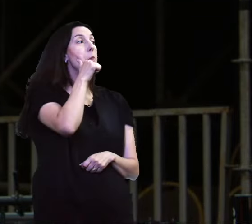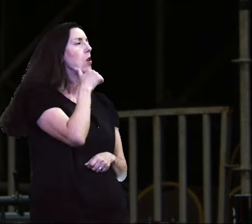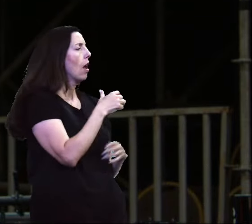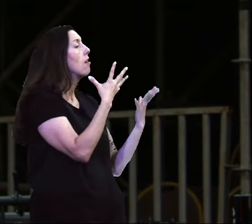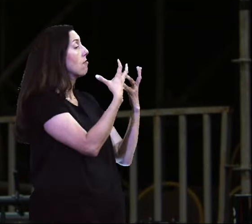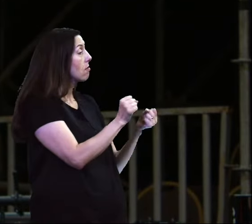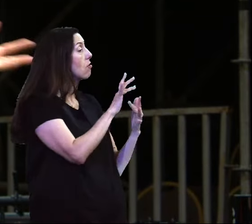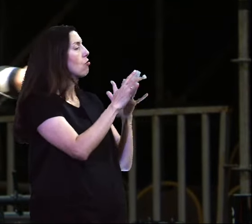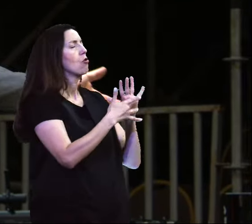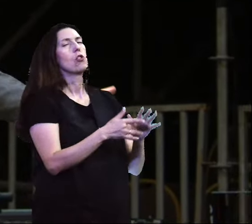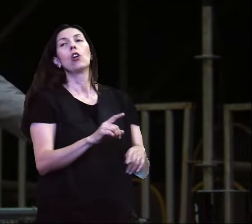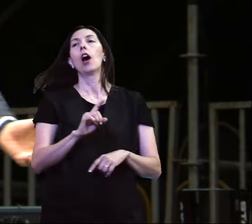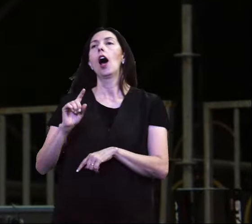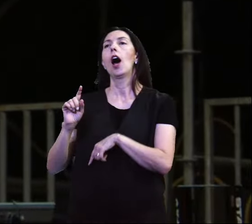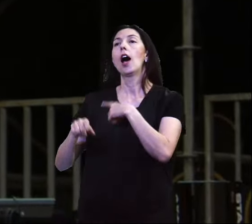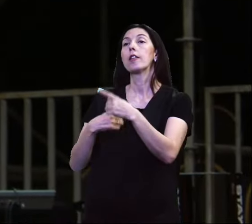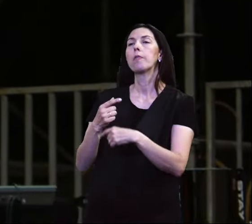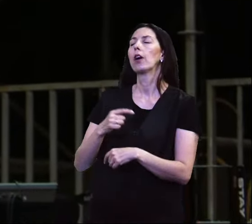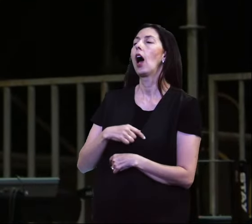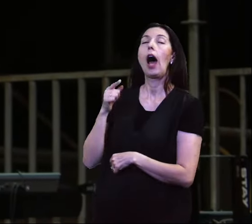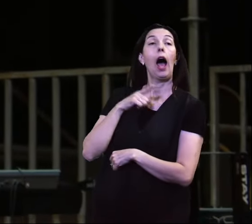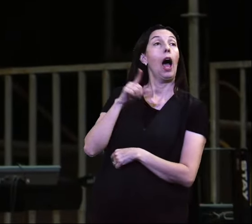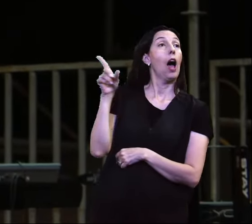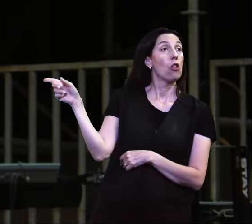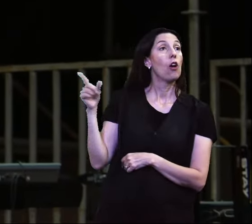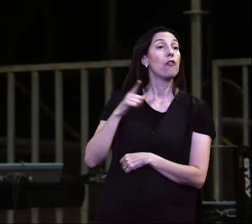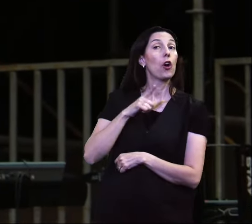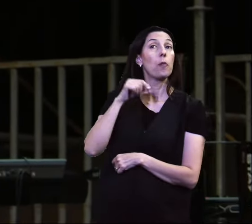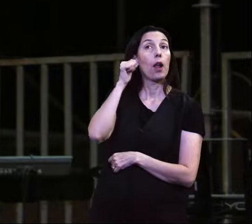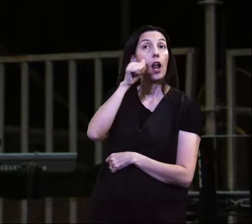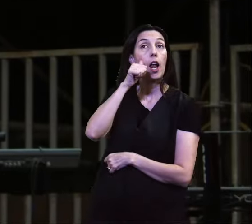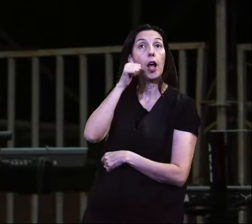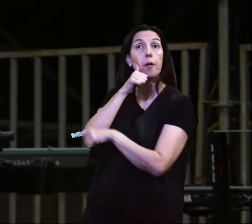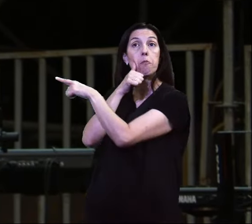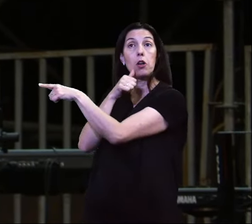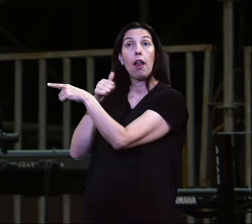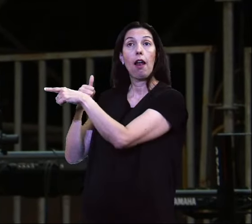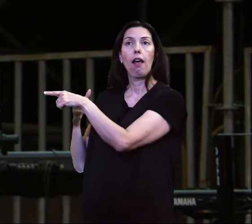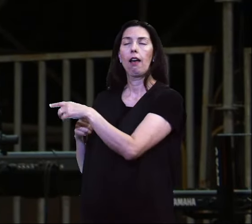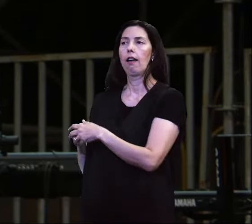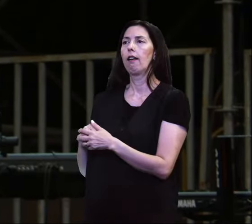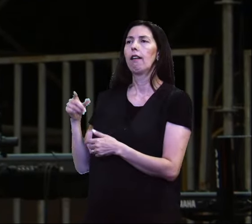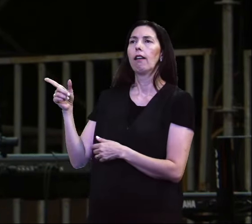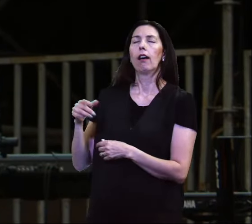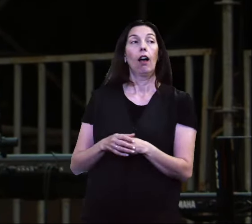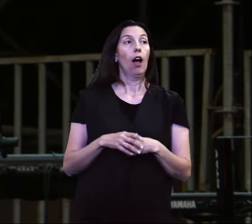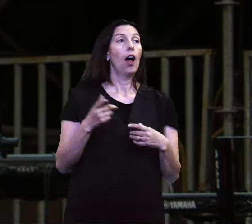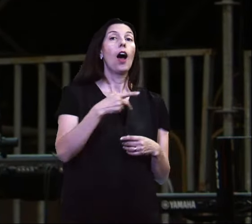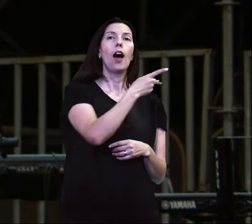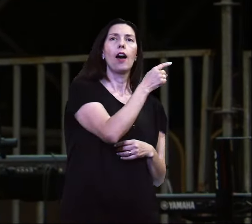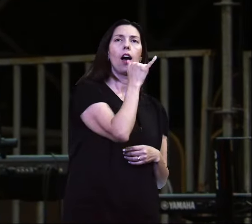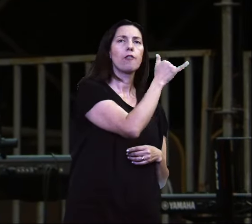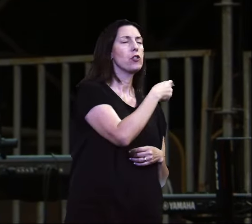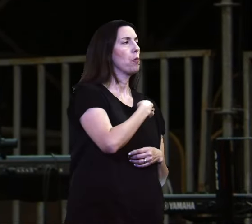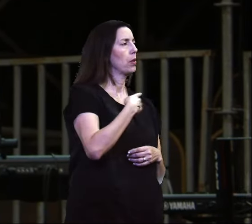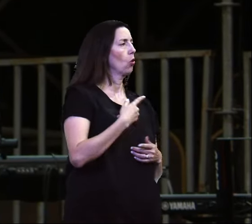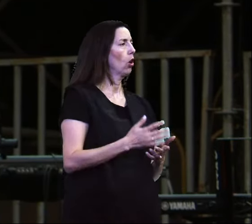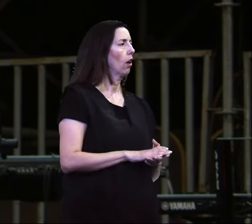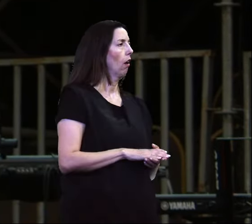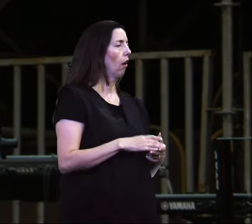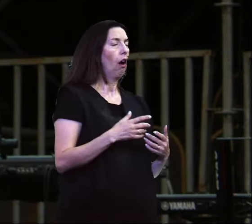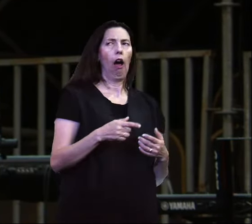E aí depois ela foi falar para o pastor, olha, nós fomos na casa. Ela é feiticeira da cidade. Mas ela aceitou